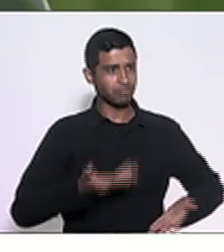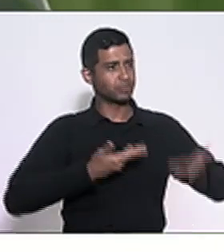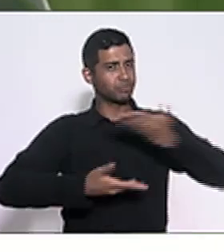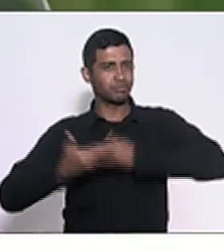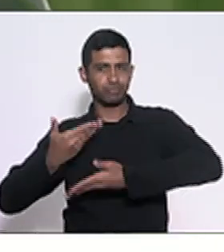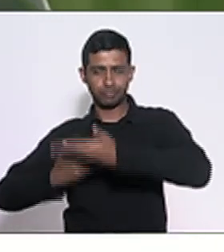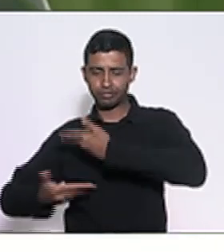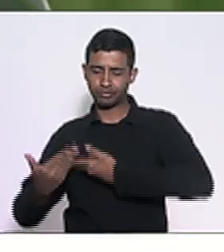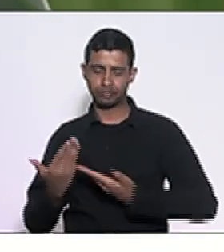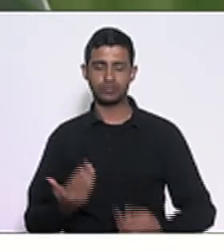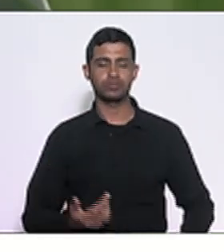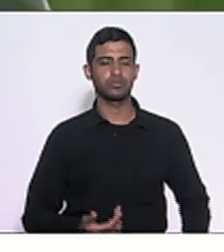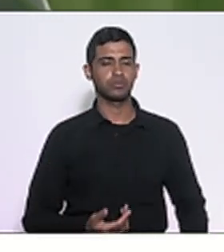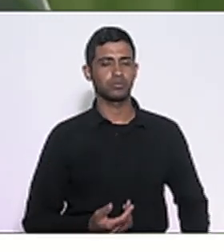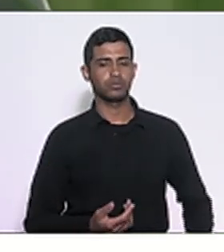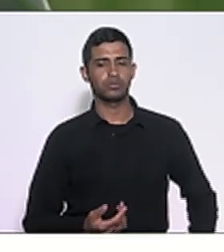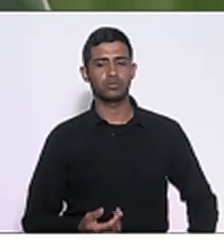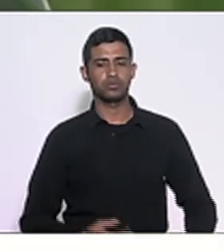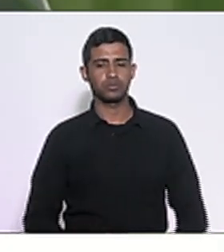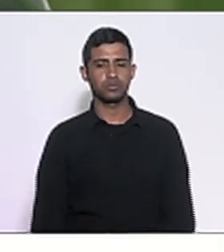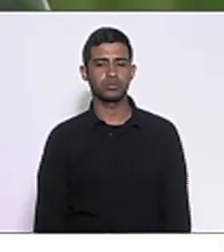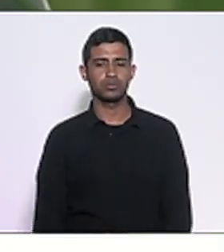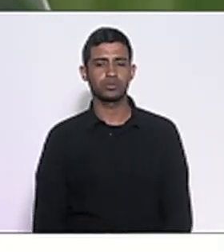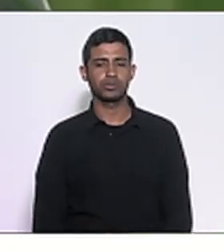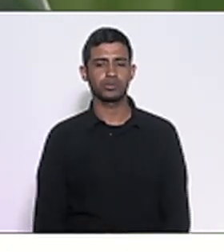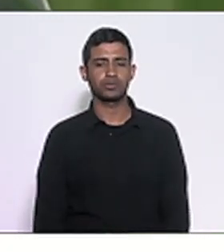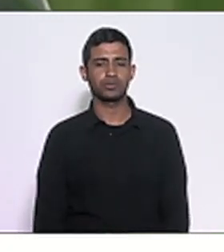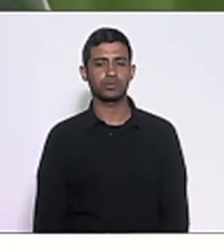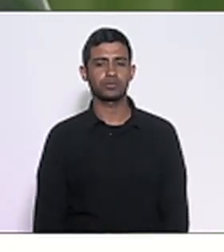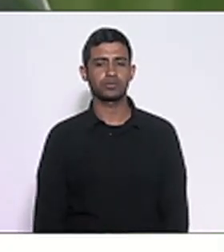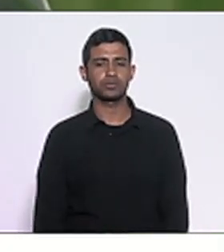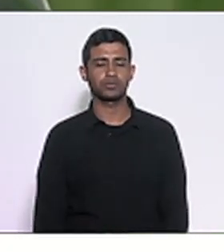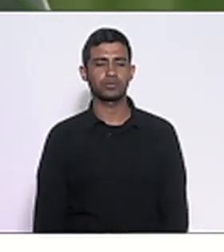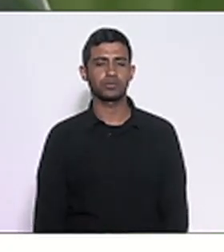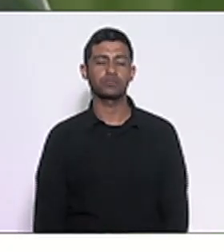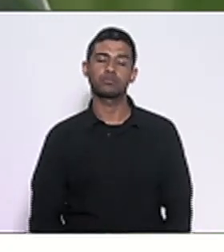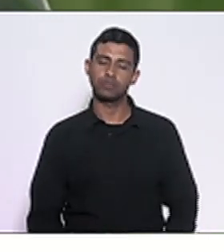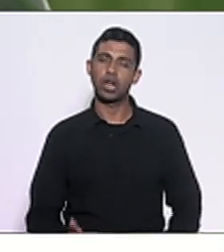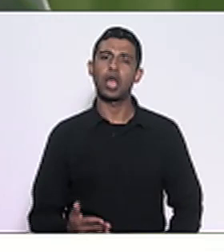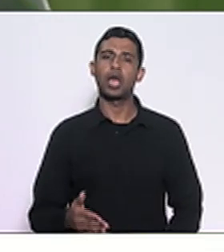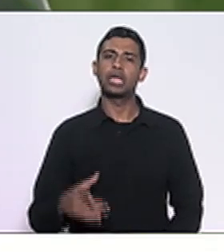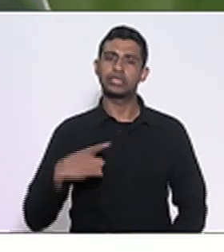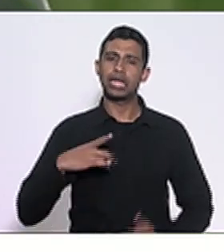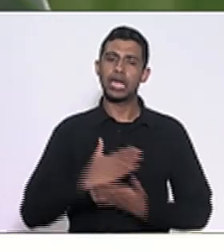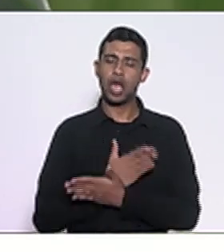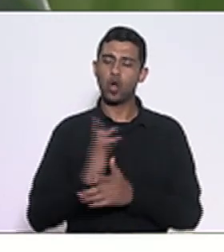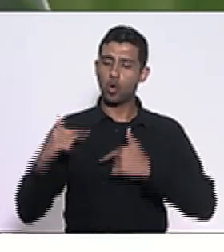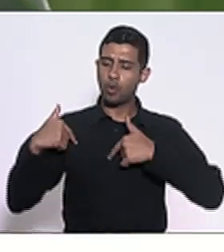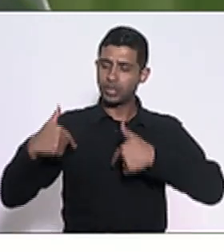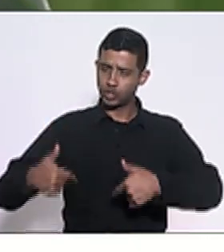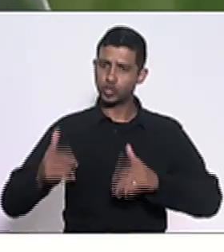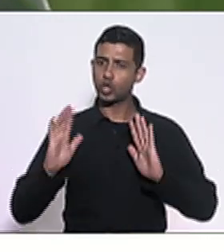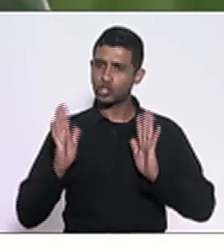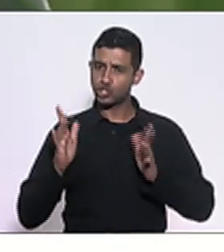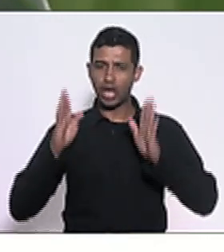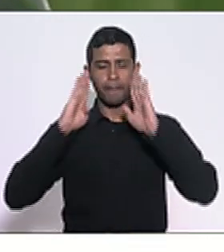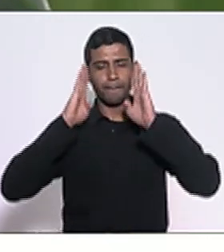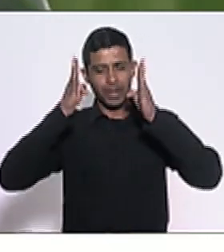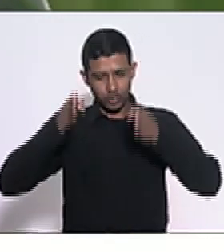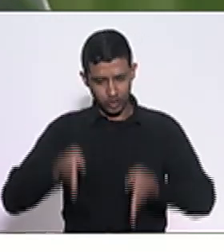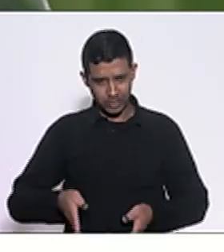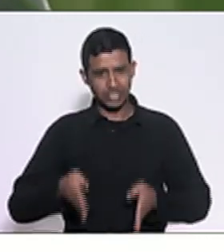ou, enfim, divulgação de temas. Então, algumas ações já estão sendo tomadas, como padronização de